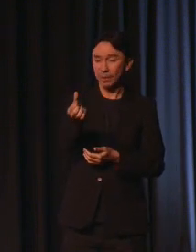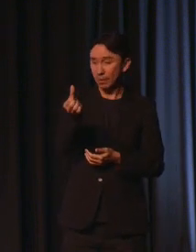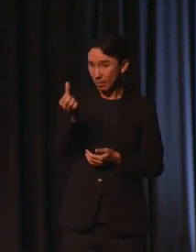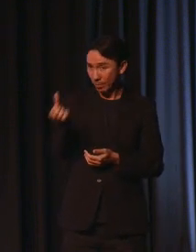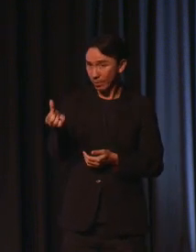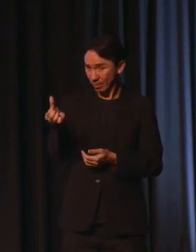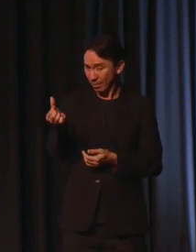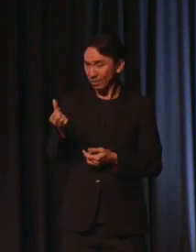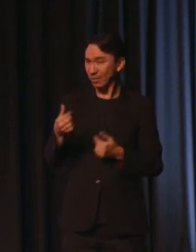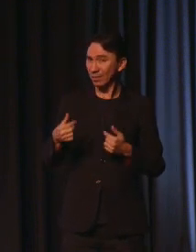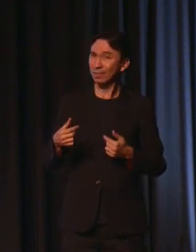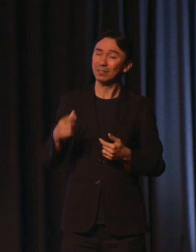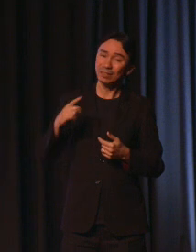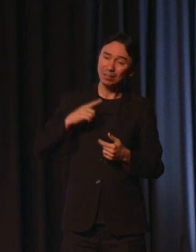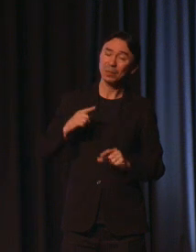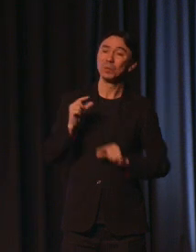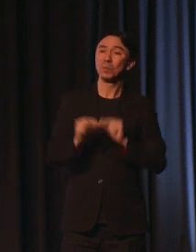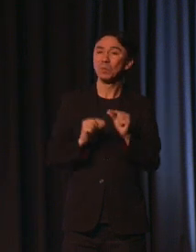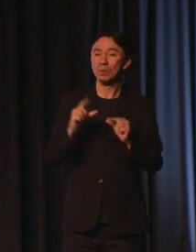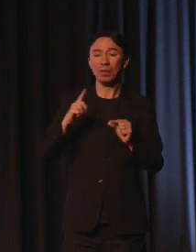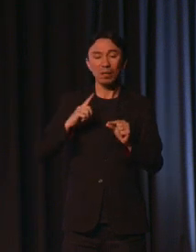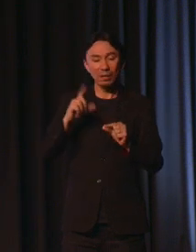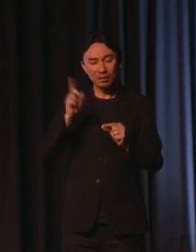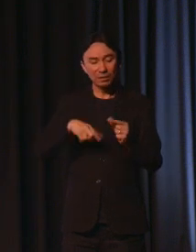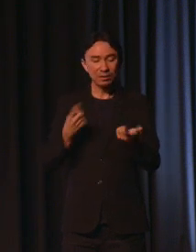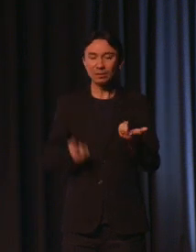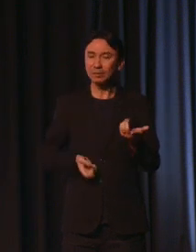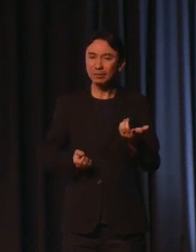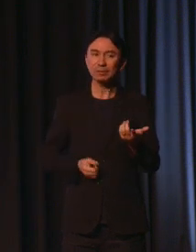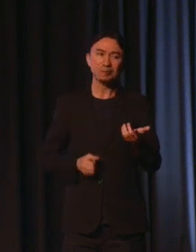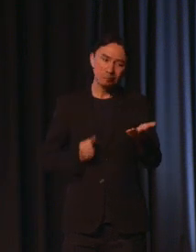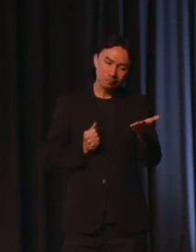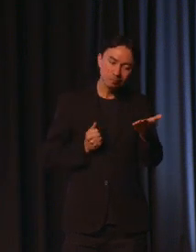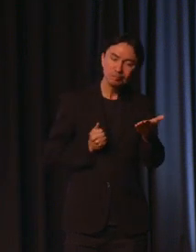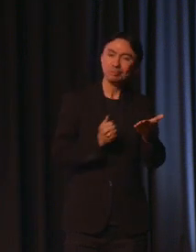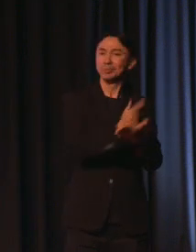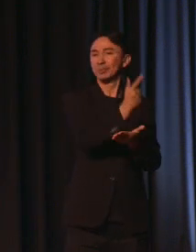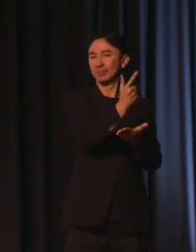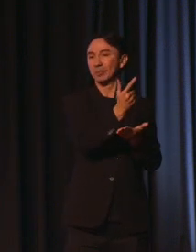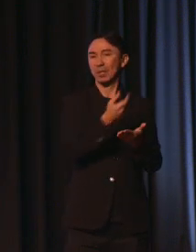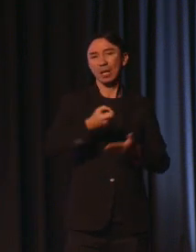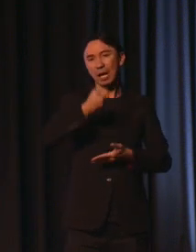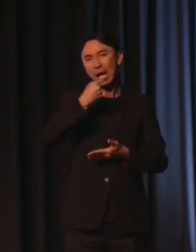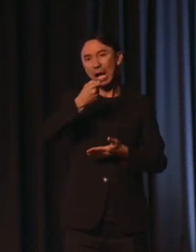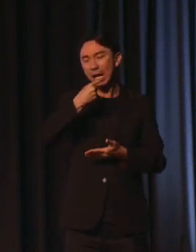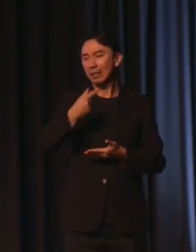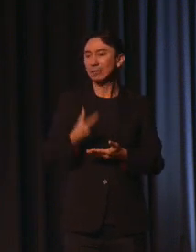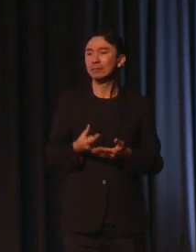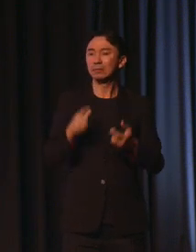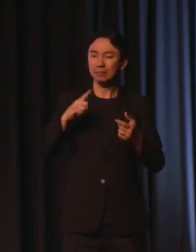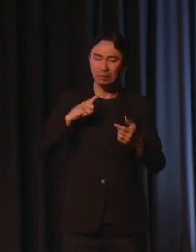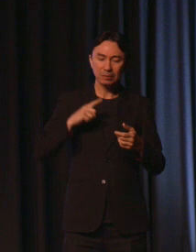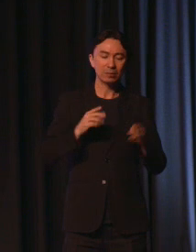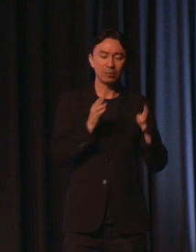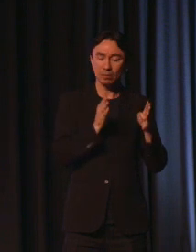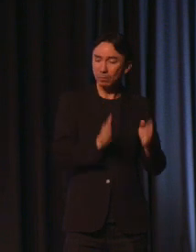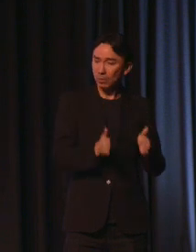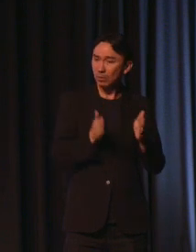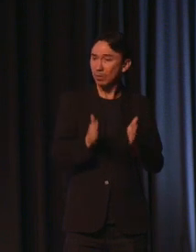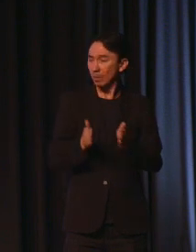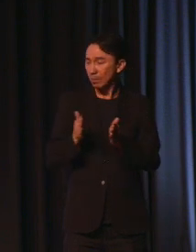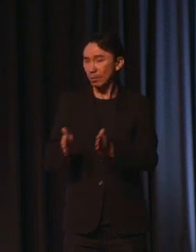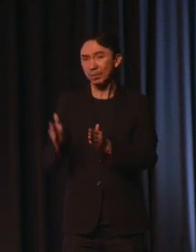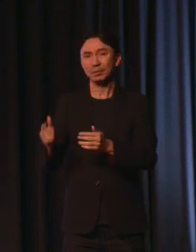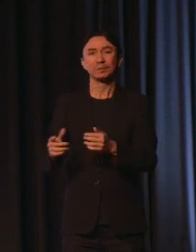das questões processuais das aquisições dos medicamentos. Então, eles trouxeram um modelo de prazos que são recomendados.